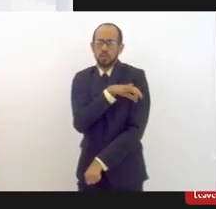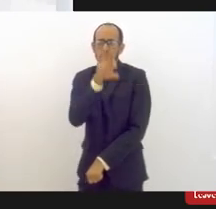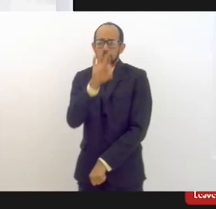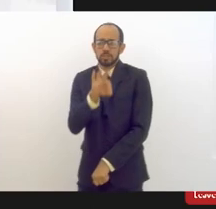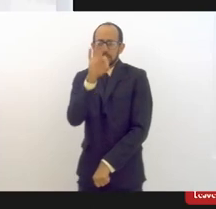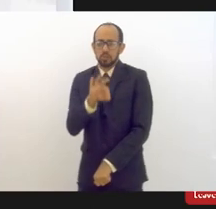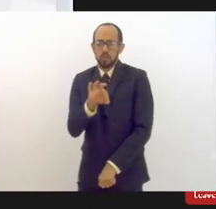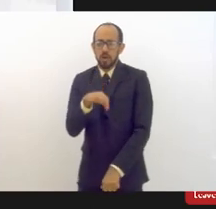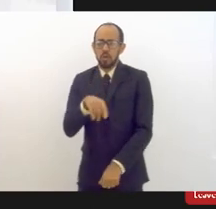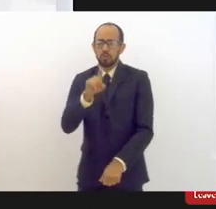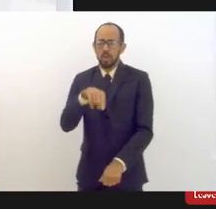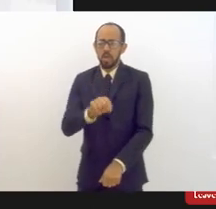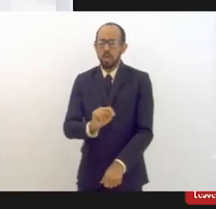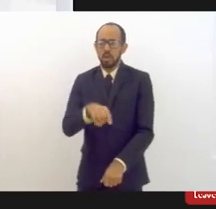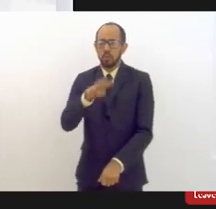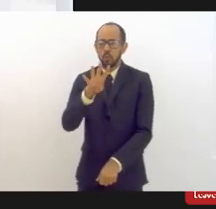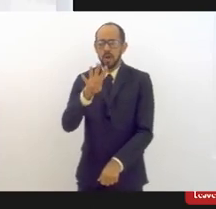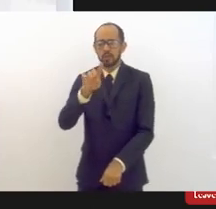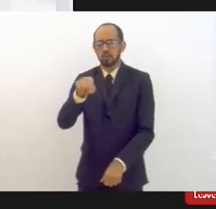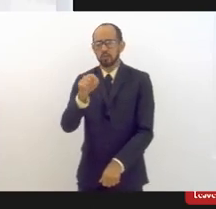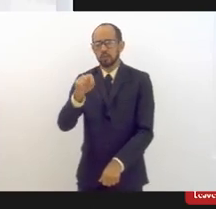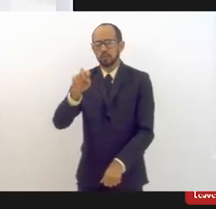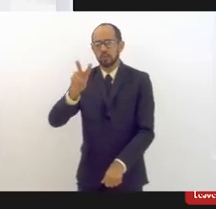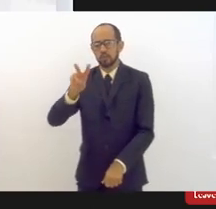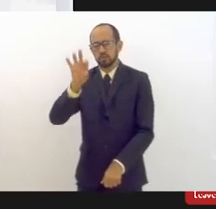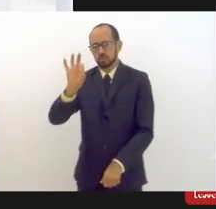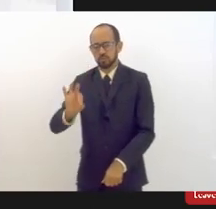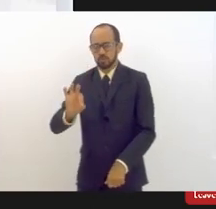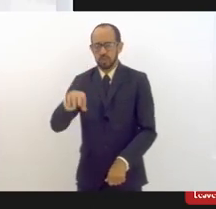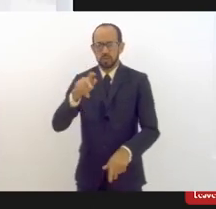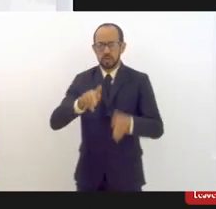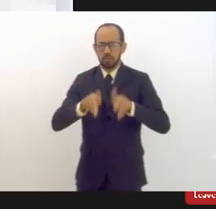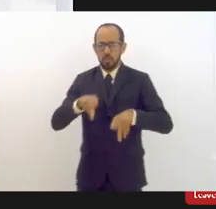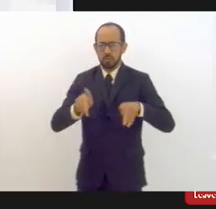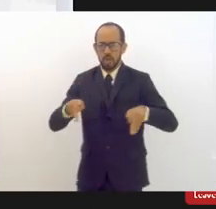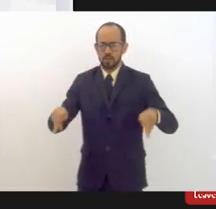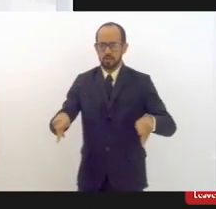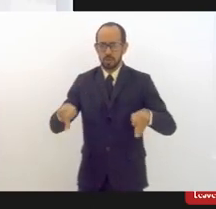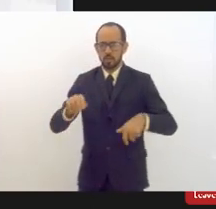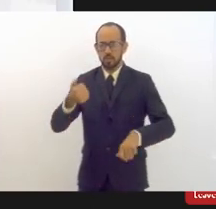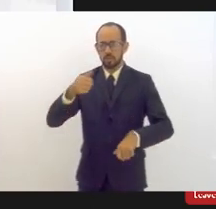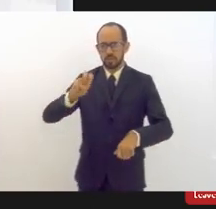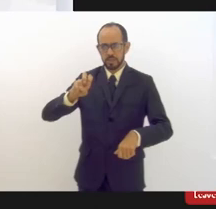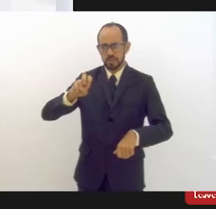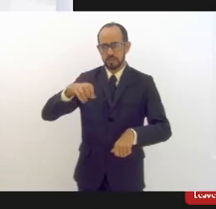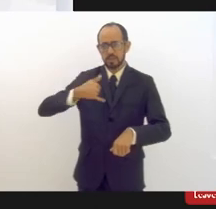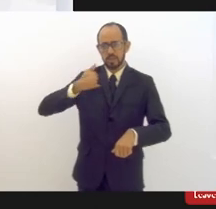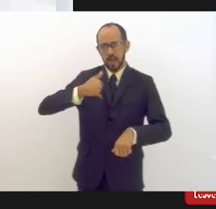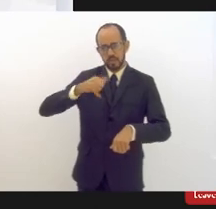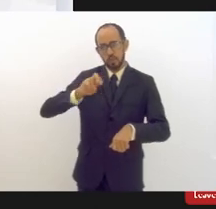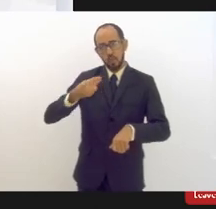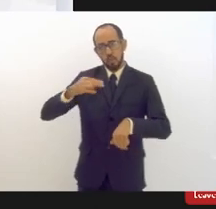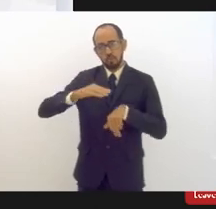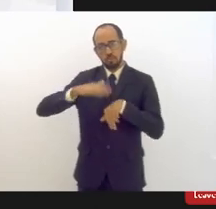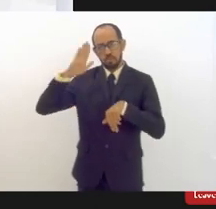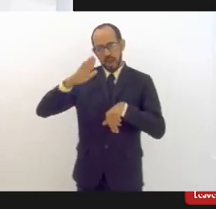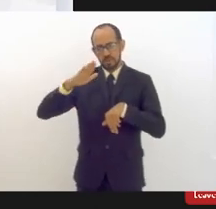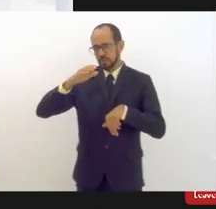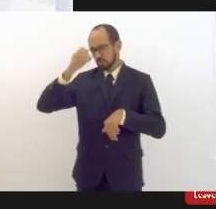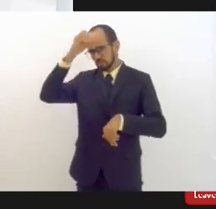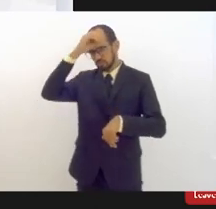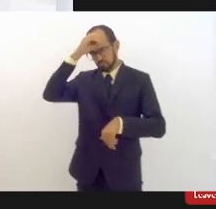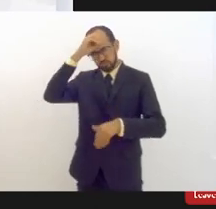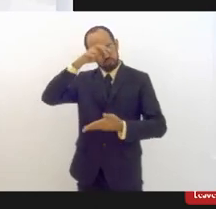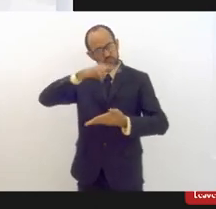de pouco mais de 4% da população com 15 anos ou mais analfabeta.